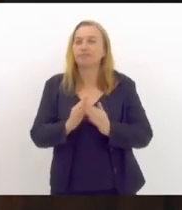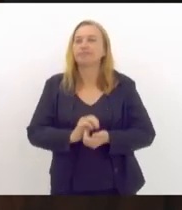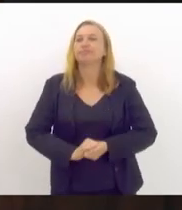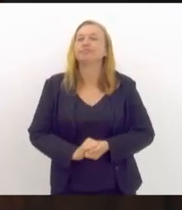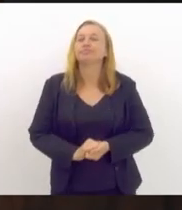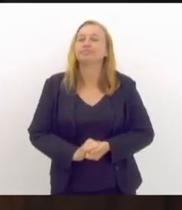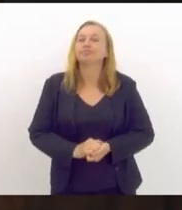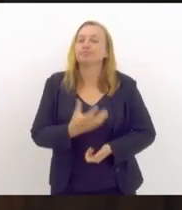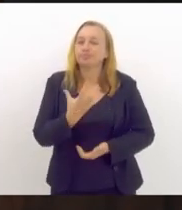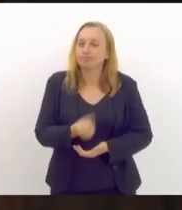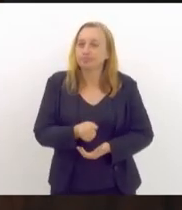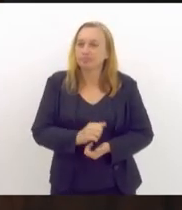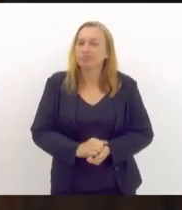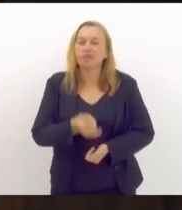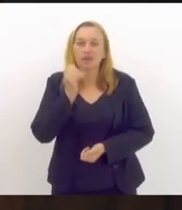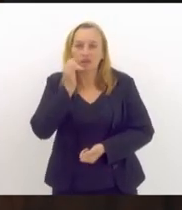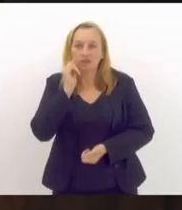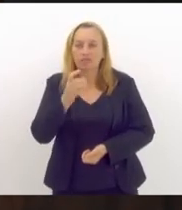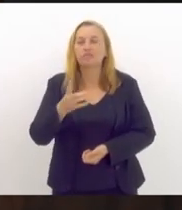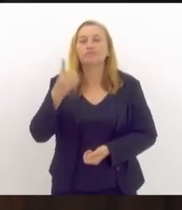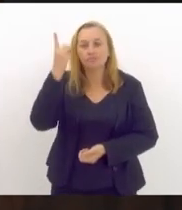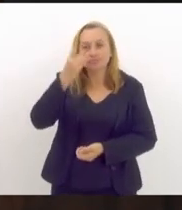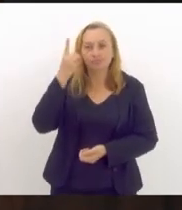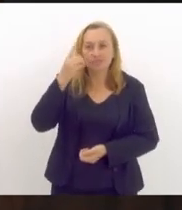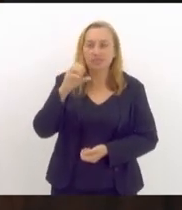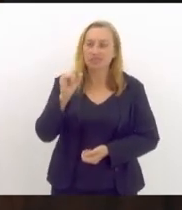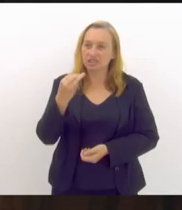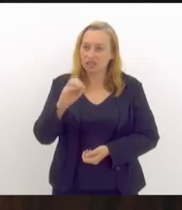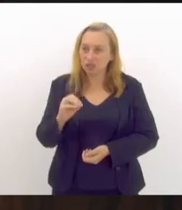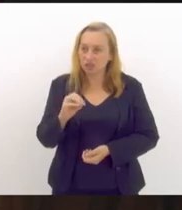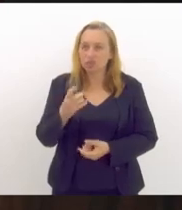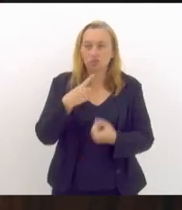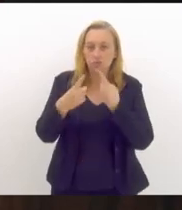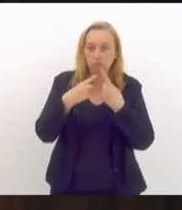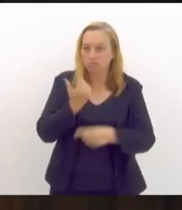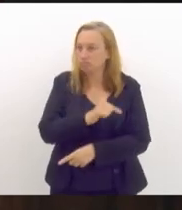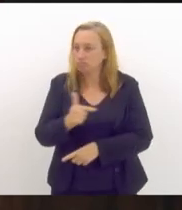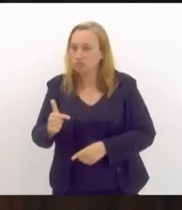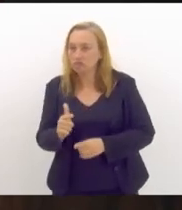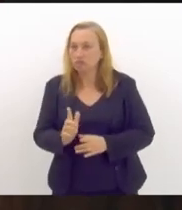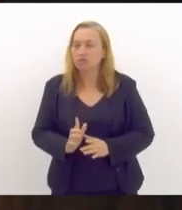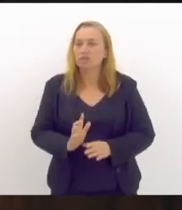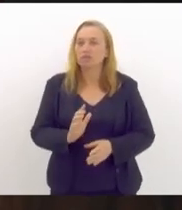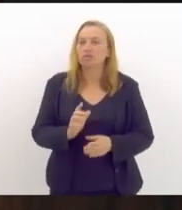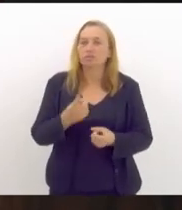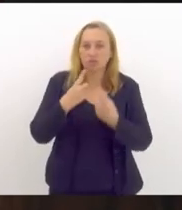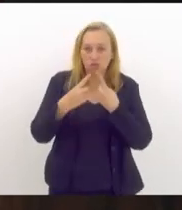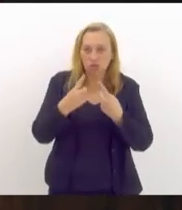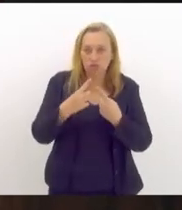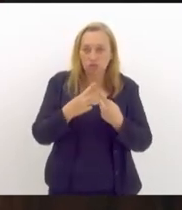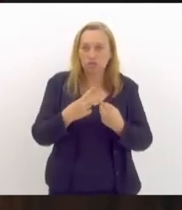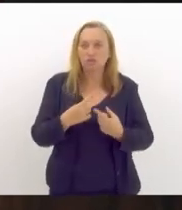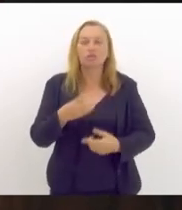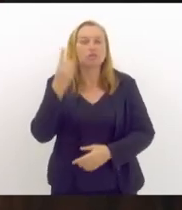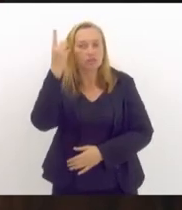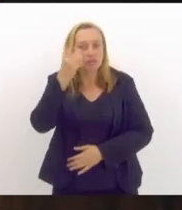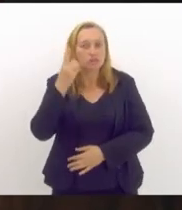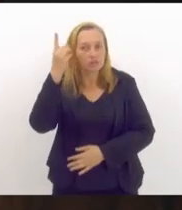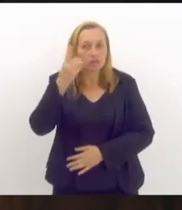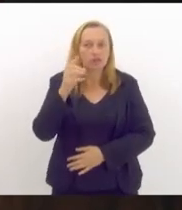externas favoráveis relator Deputado Sérgio Fernandes em discussão para discutir Deputado